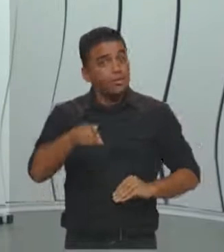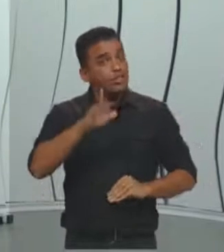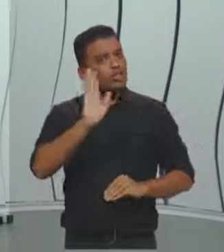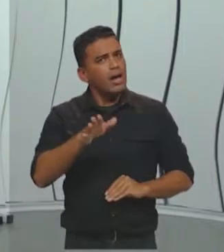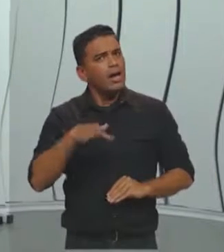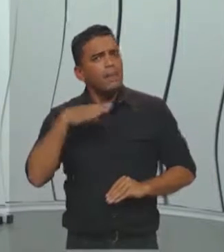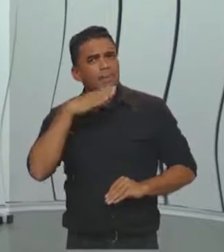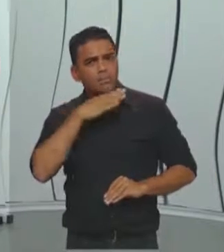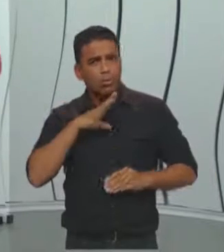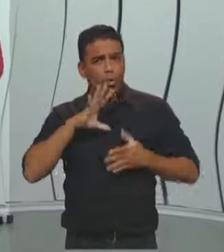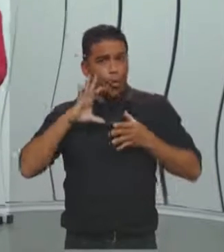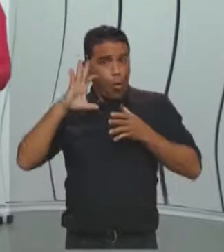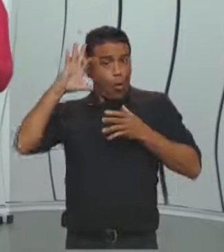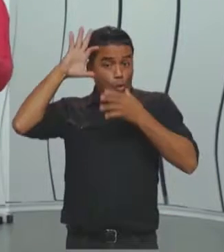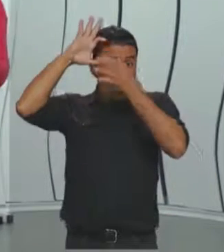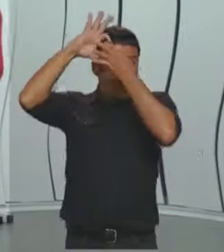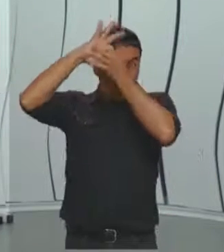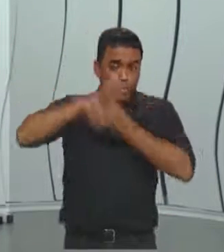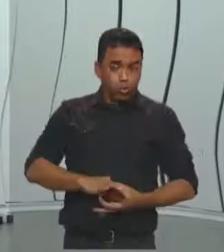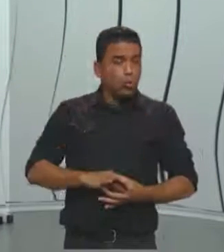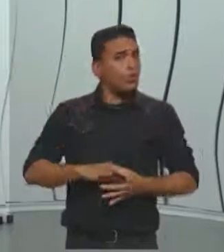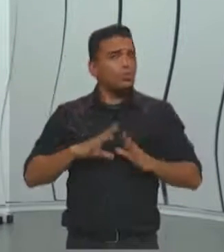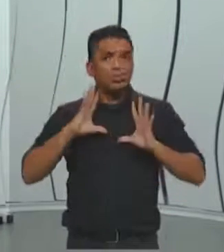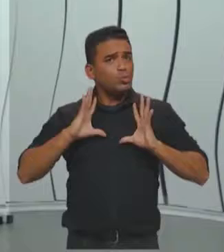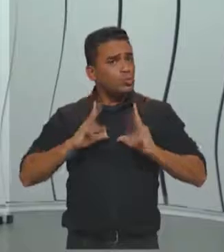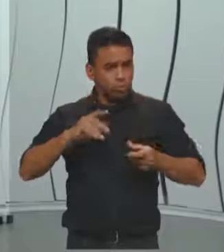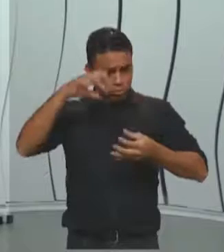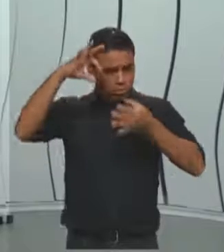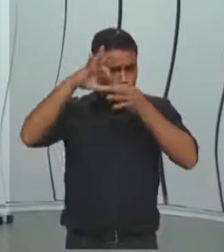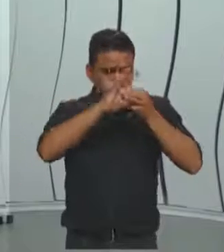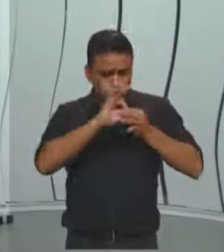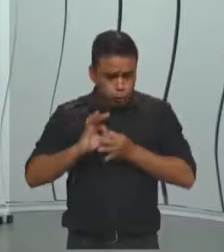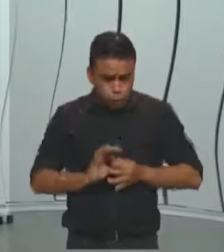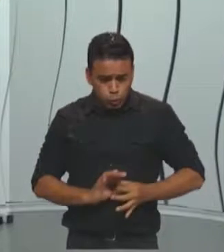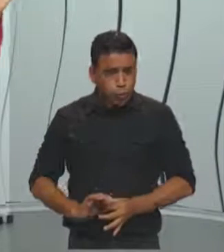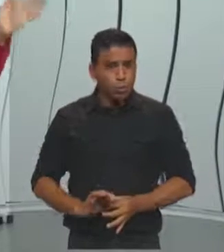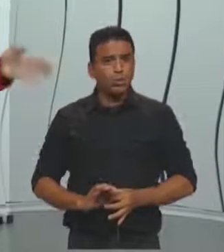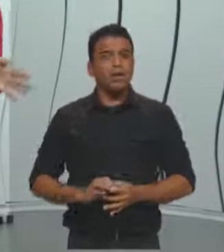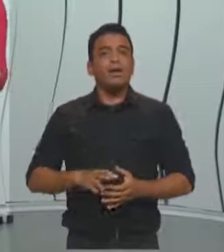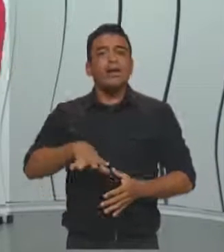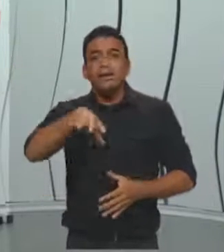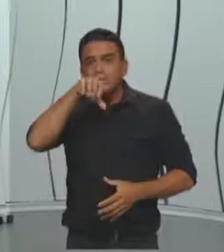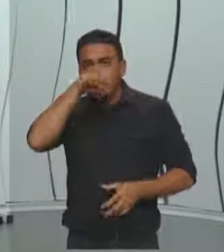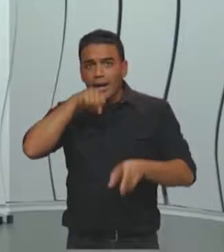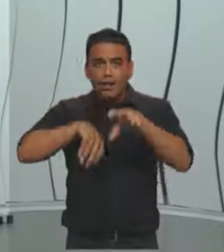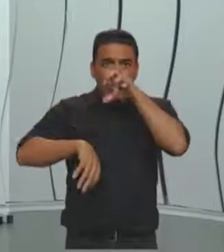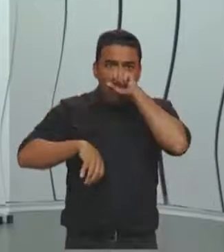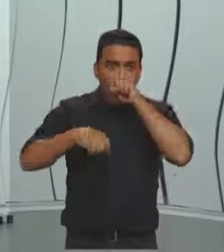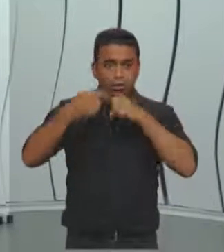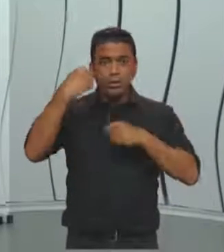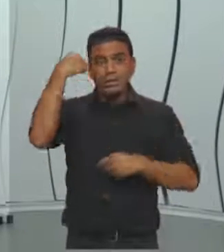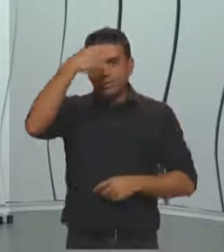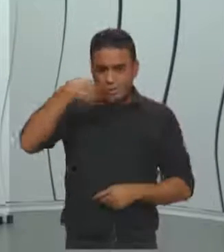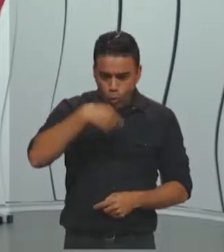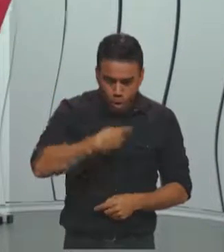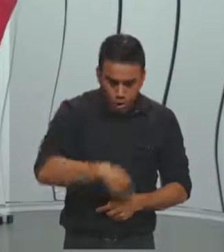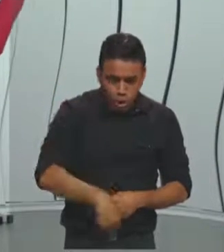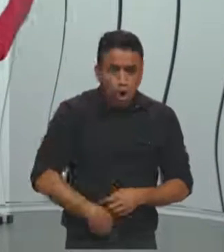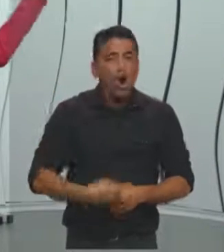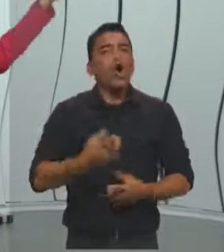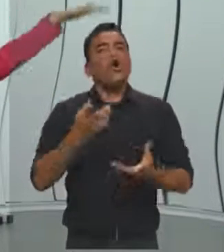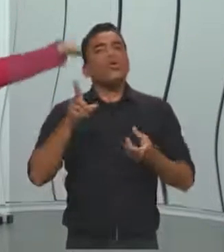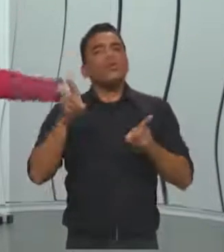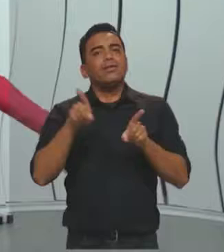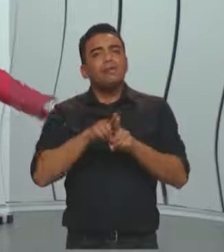estão interligados, que tem tudo a ver o aparelho respiratório com o circulatório, tem tudo a ver